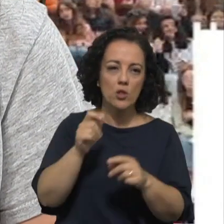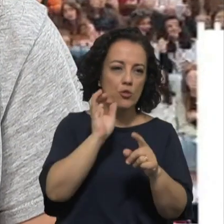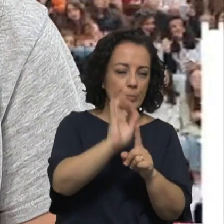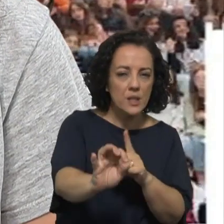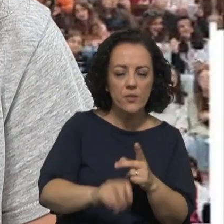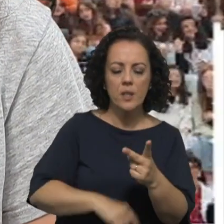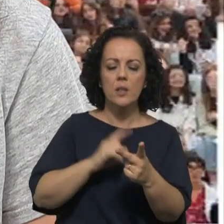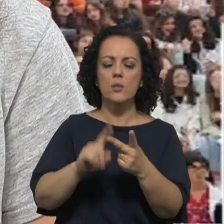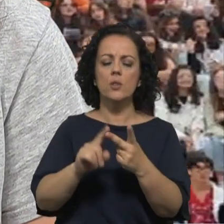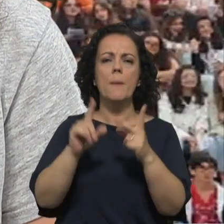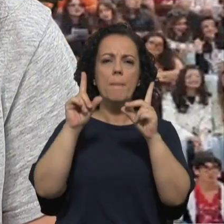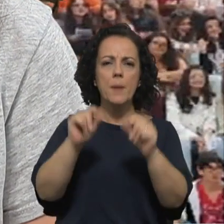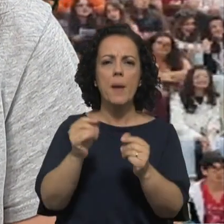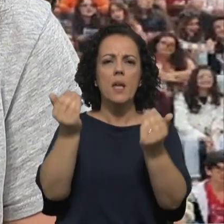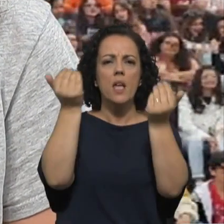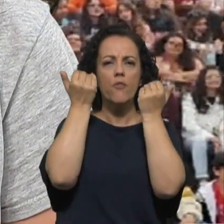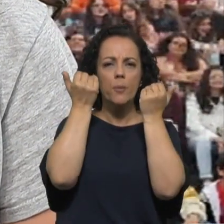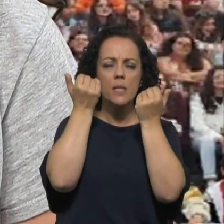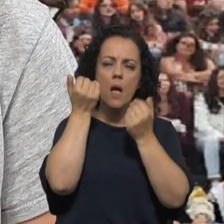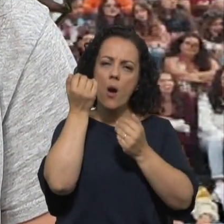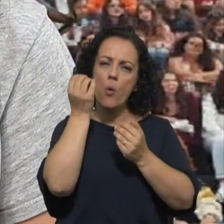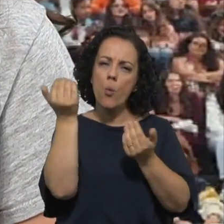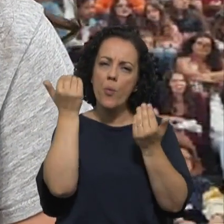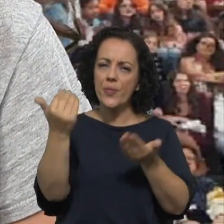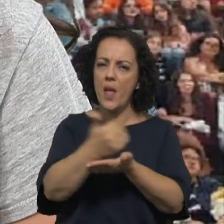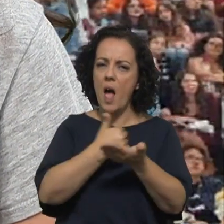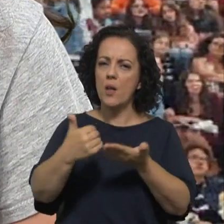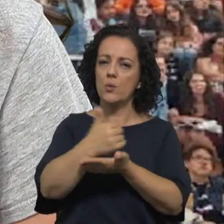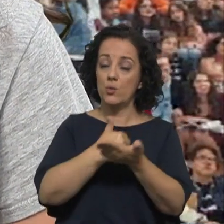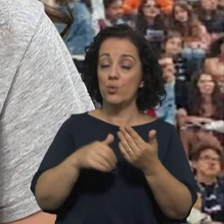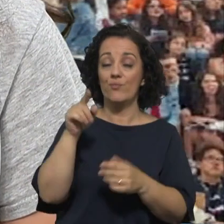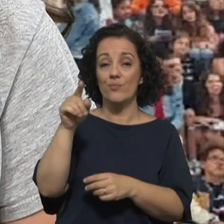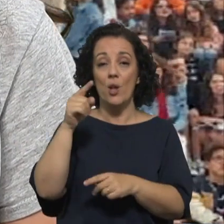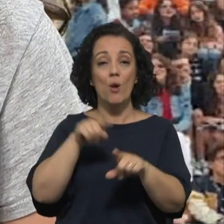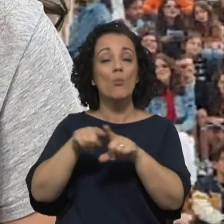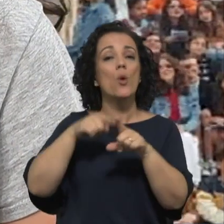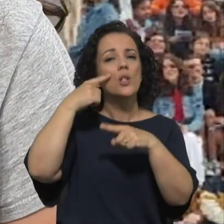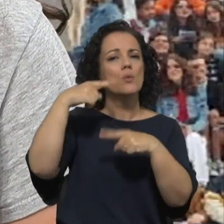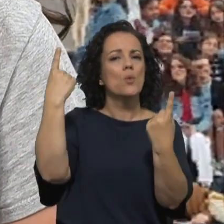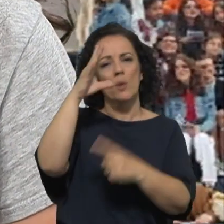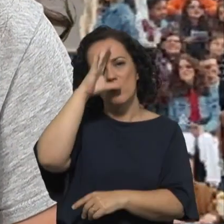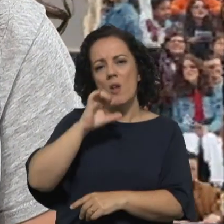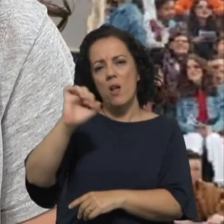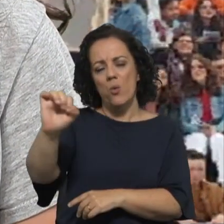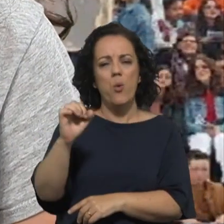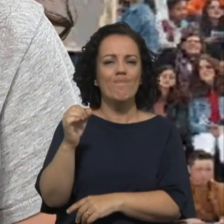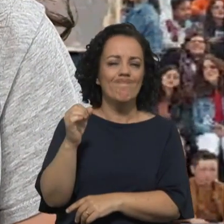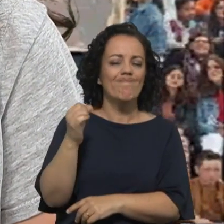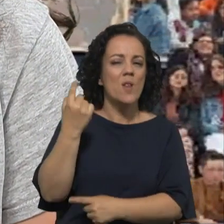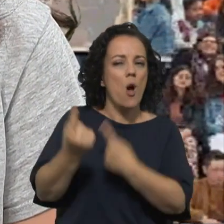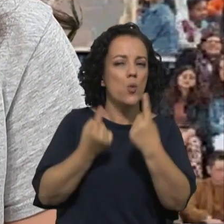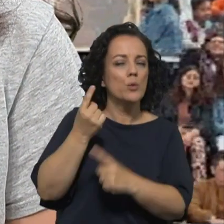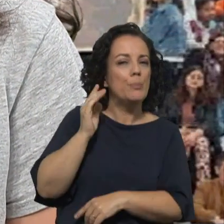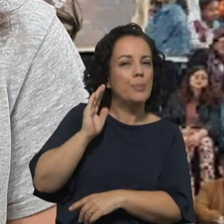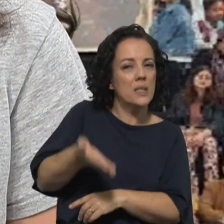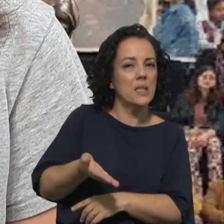muito interessantes e concretos que se calhar era importante nas nossas políticas públicas pensar-se a forma de melhorar, porque a pandemia, no